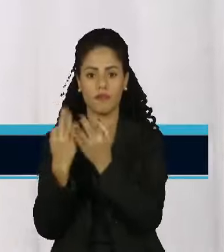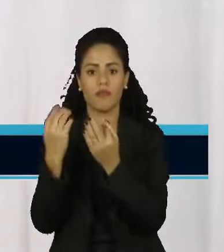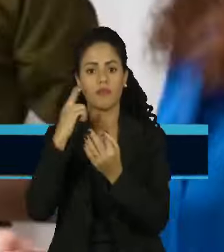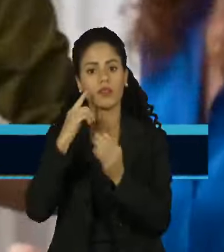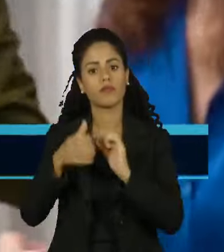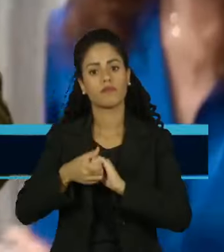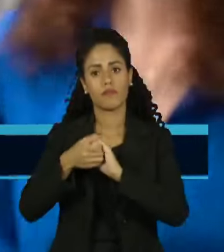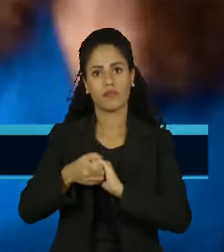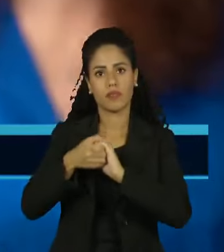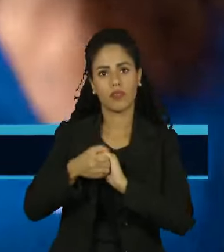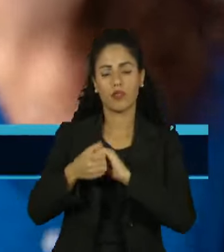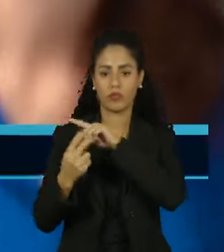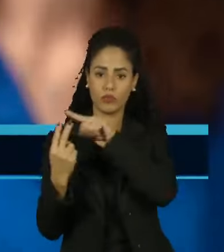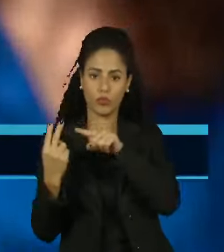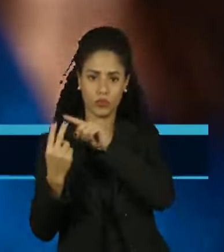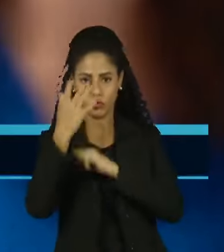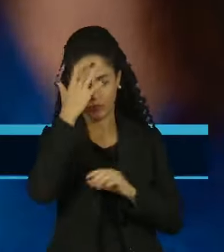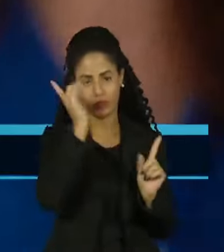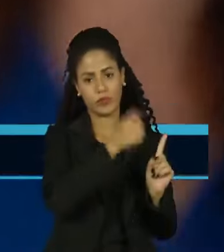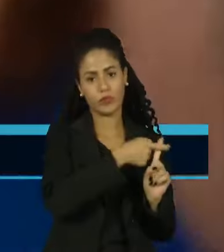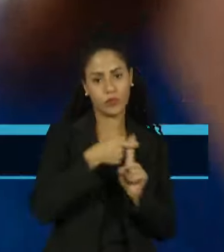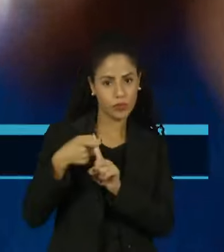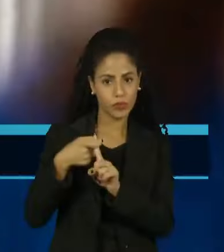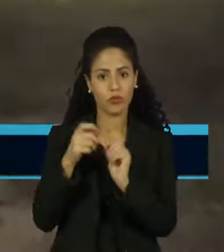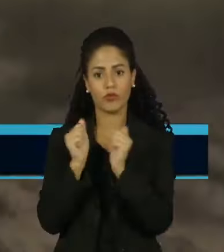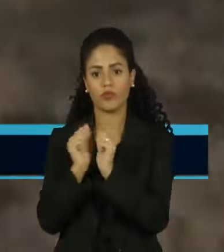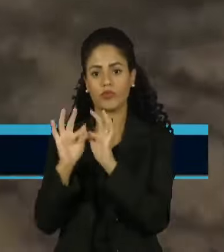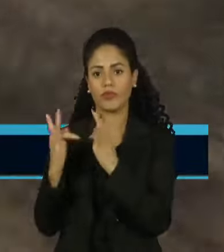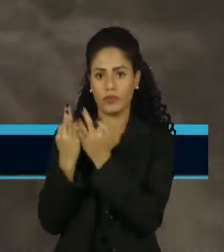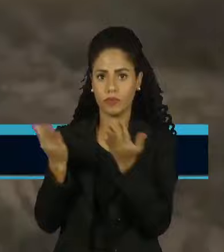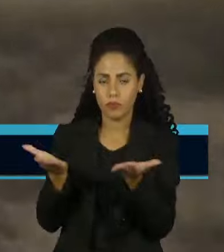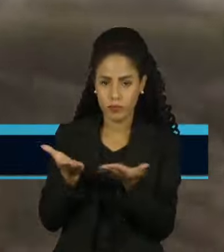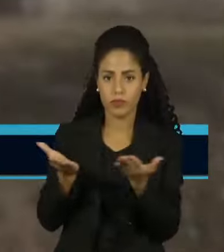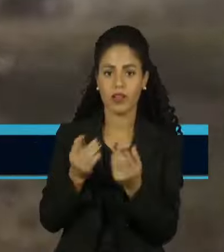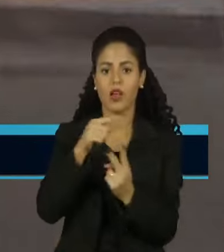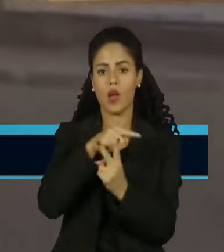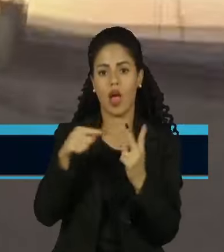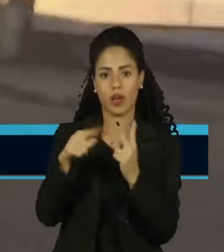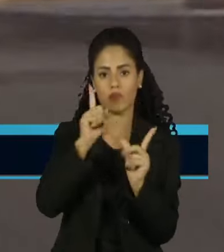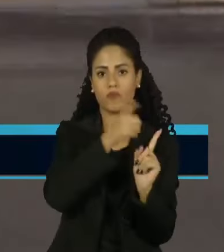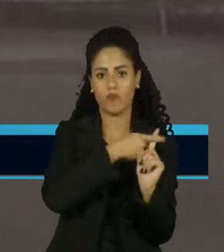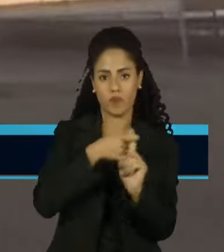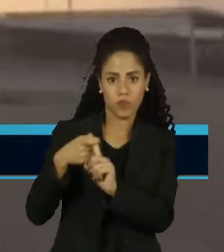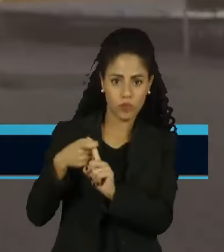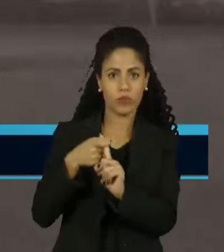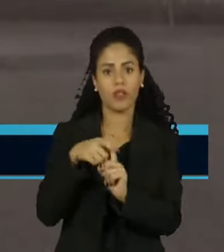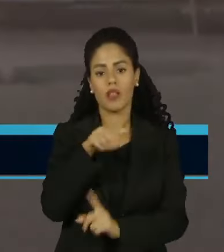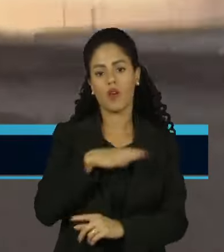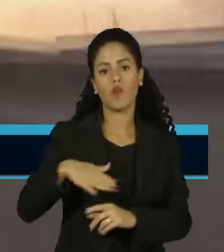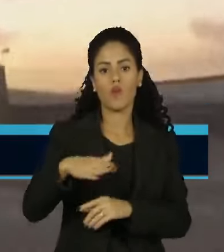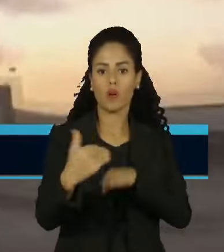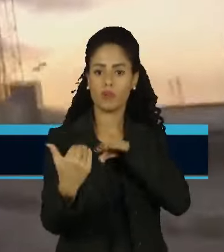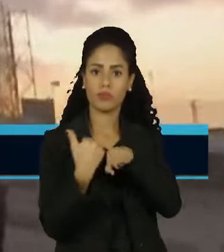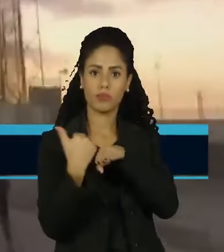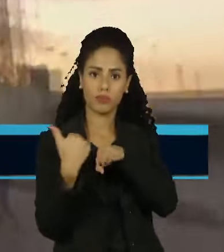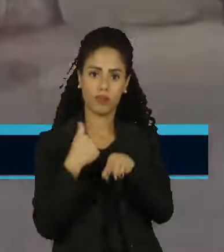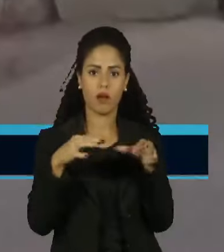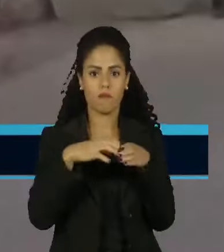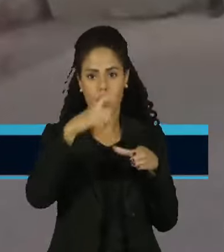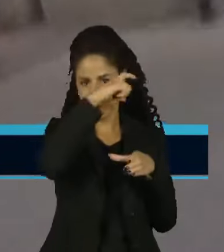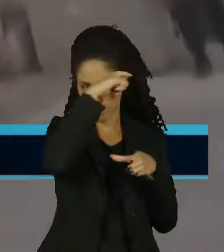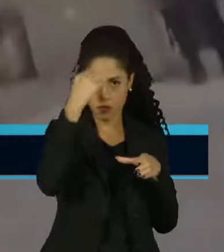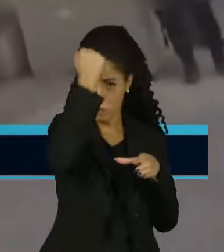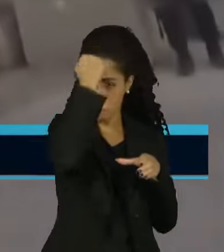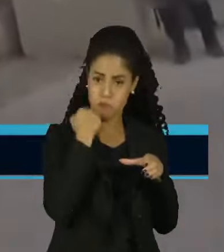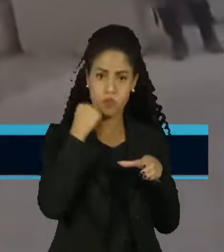60 anos e Lui har 70 anos com seus familiares a dupla foi sequestrada no kibutz pelos militantes do ramas nos